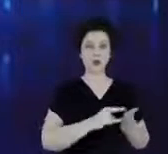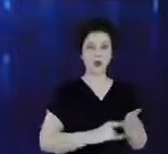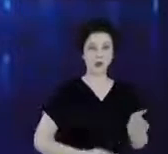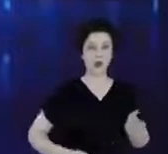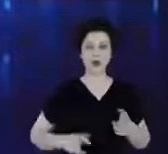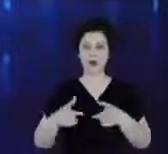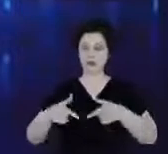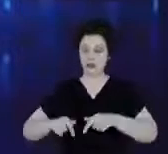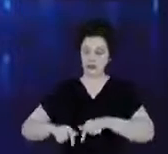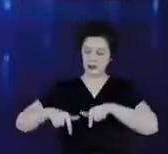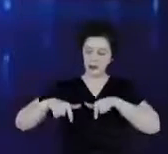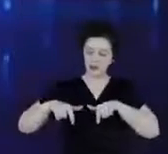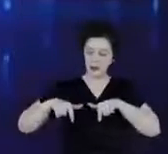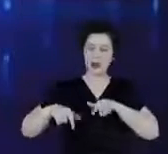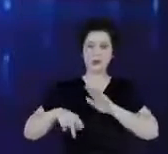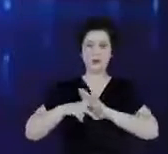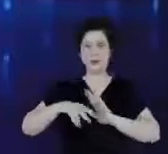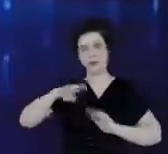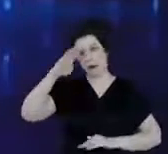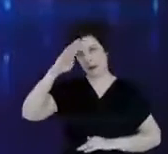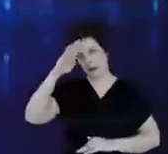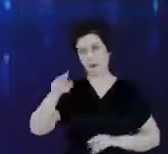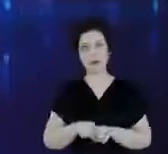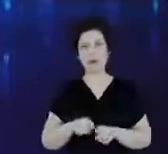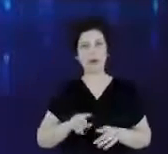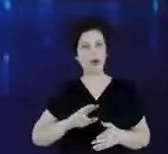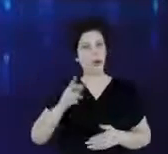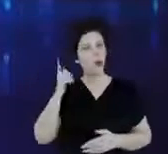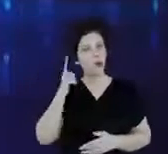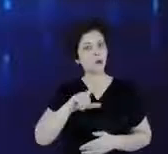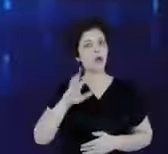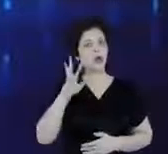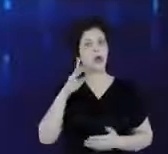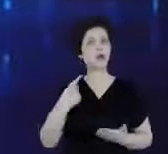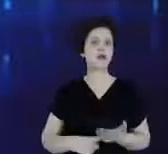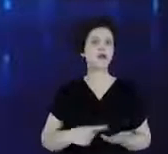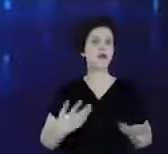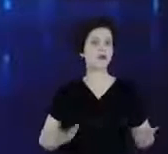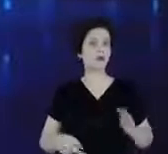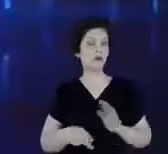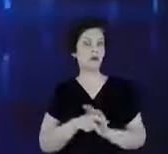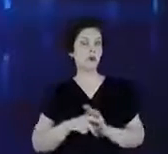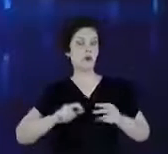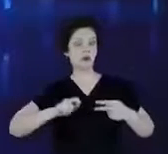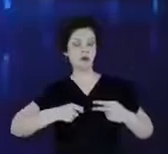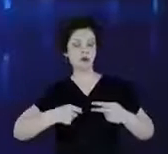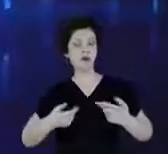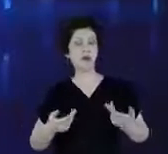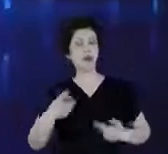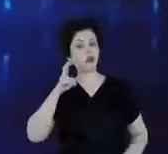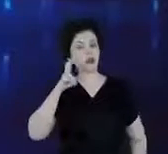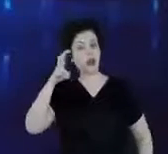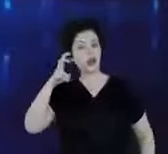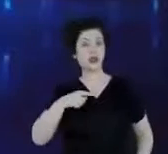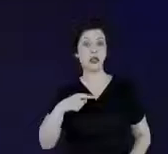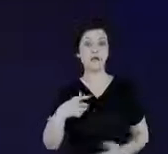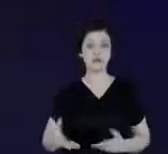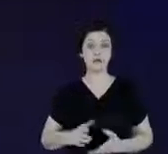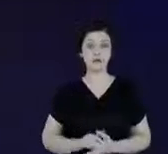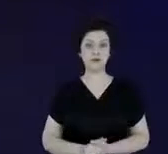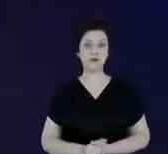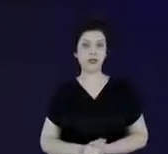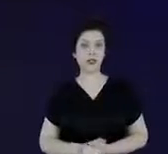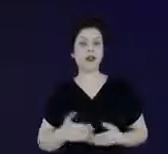e coisas do tipo e talvez a gente consiga resolver isso com picos de uma forma é inteligente agora